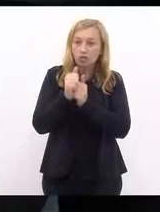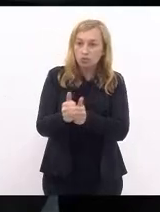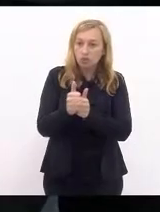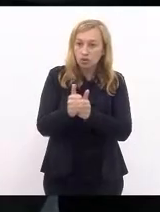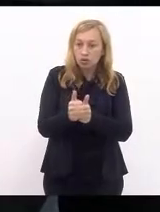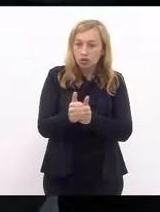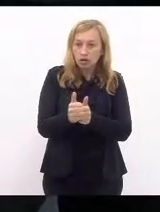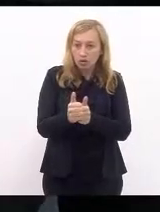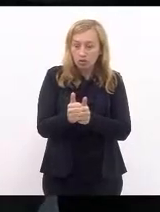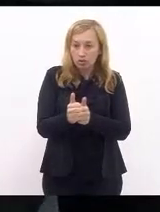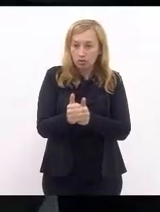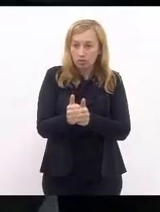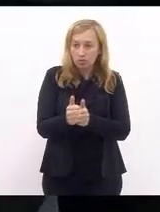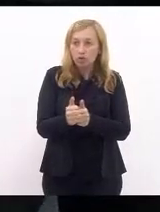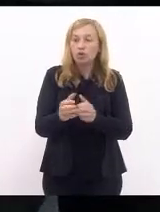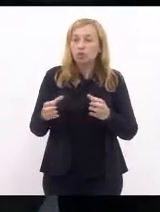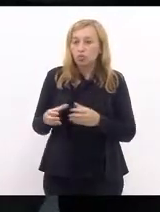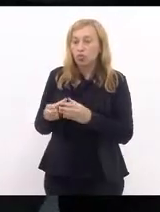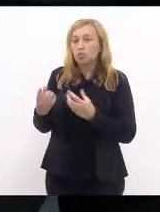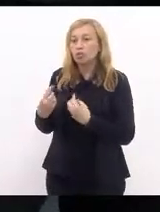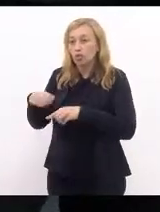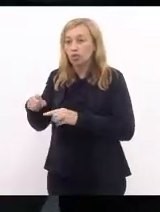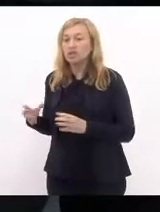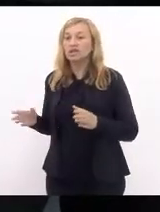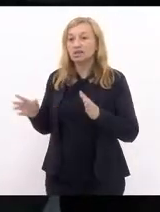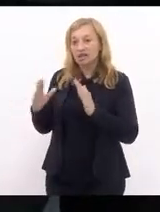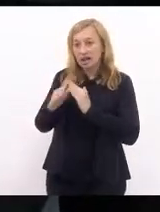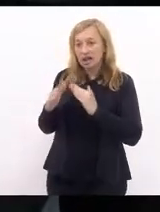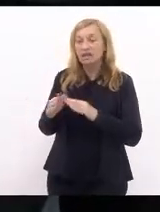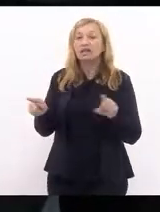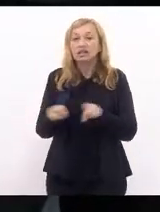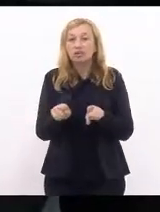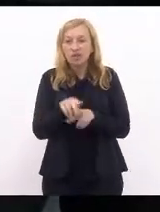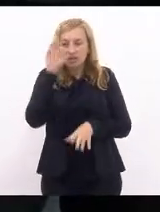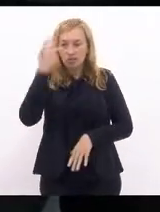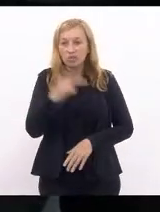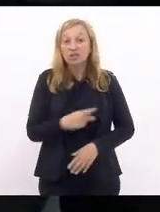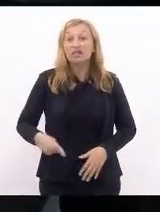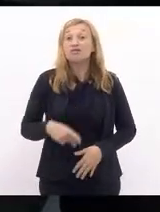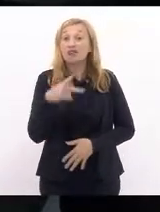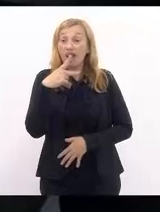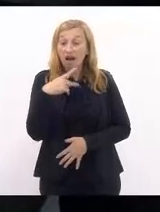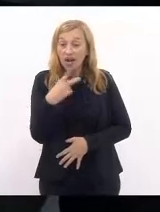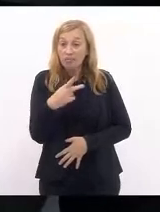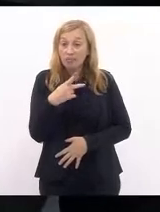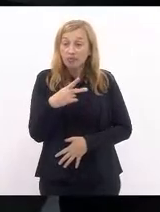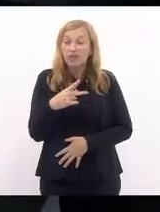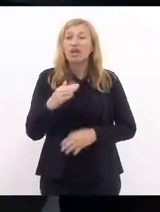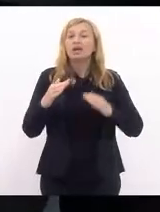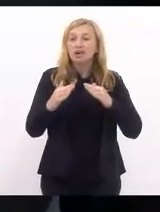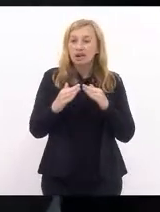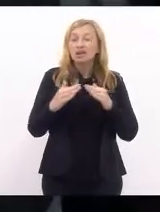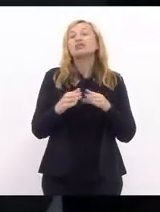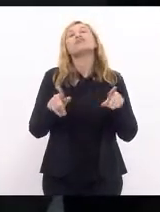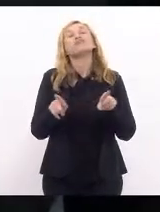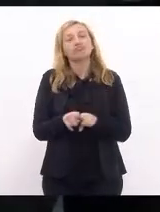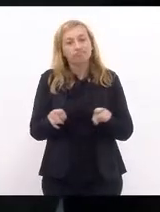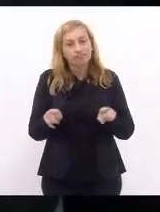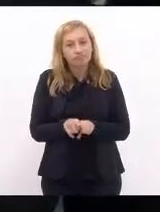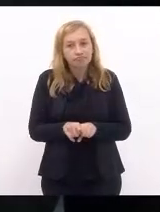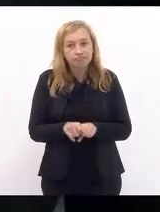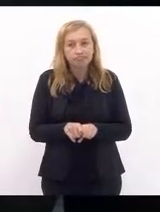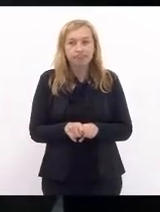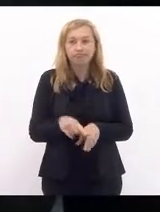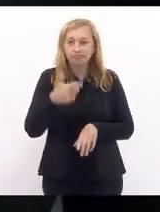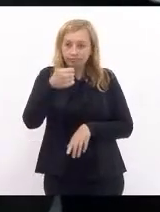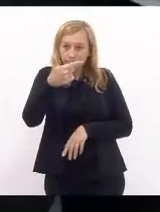condução com a oposição nesta casa para Além disso senhor presidente dizer que essa casa também